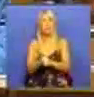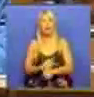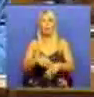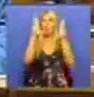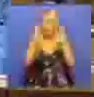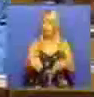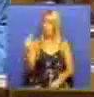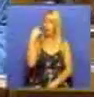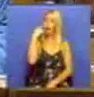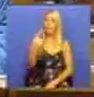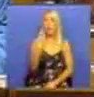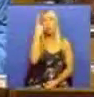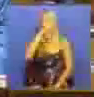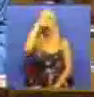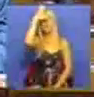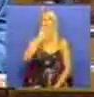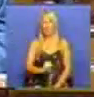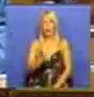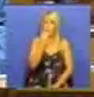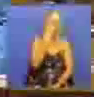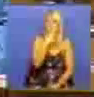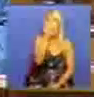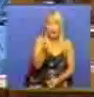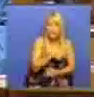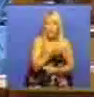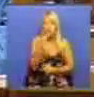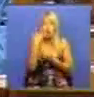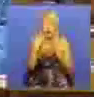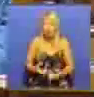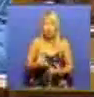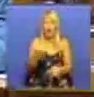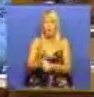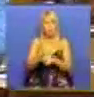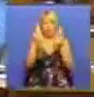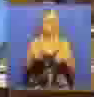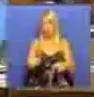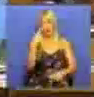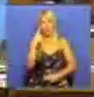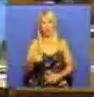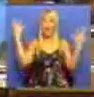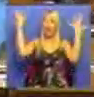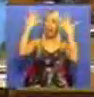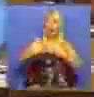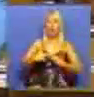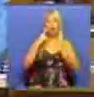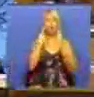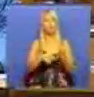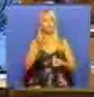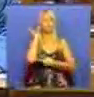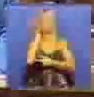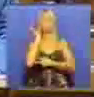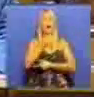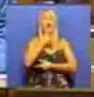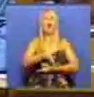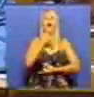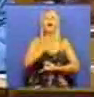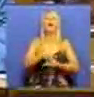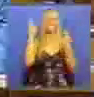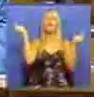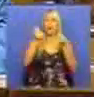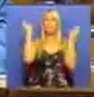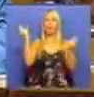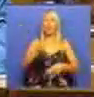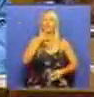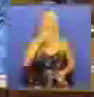um governo perder tantos empregos. À noite, no comício de campanha, explicou ainda melhor o